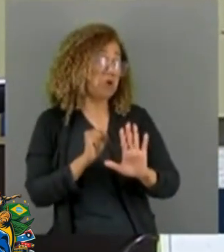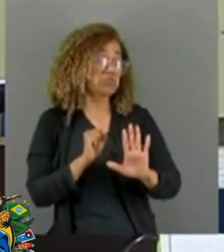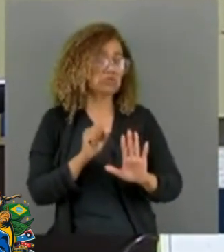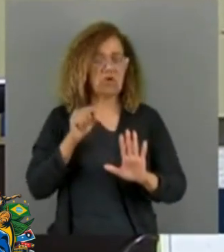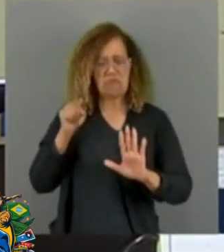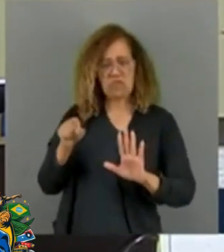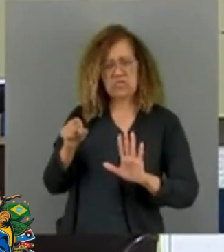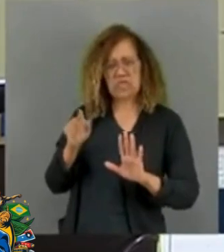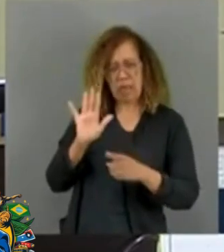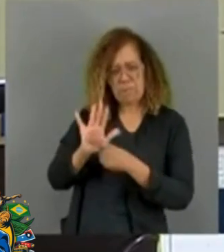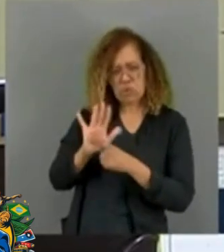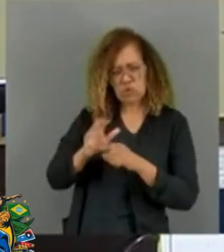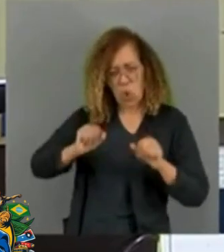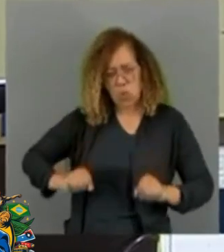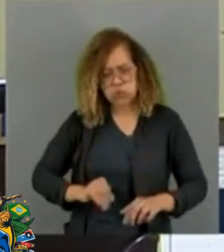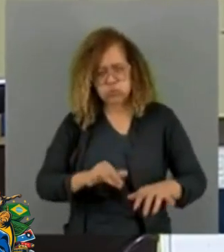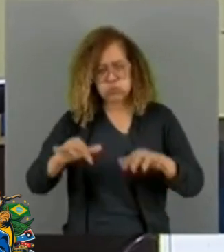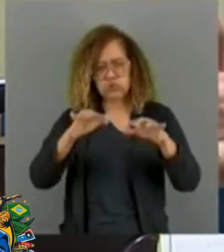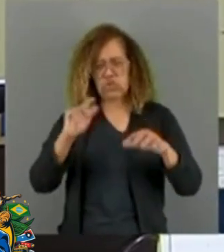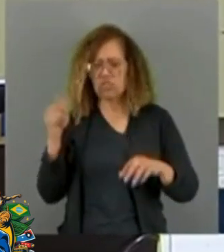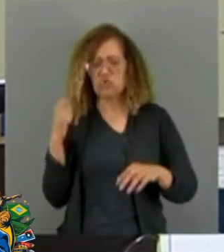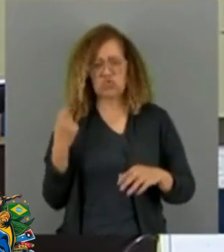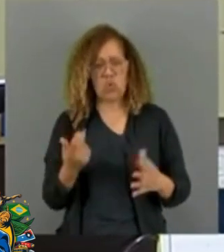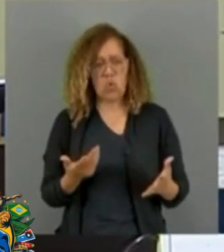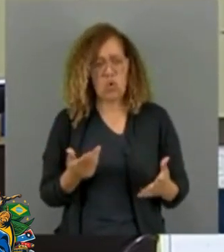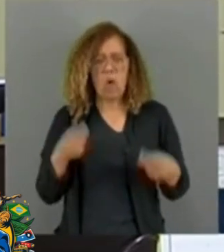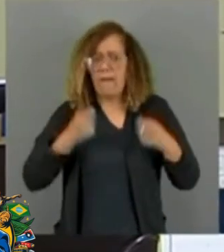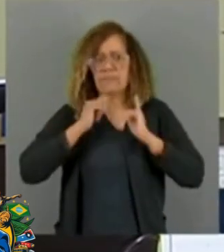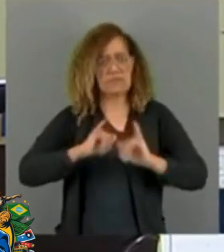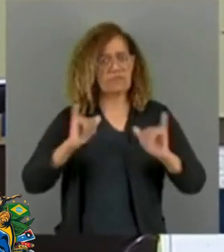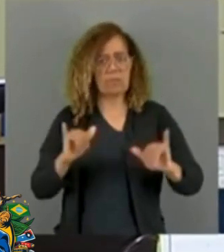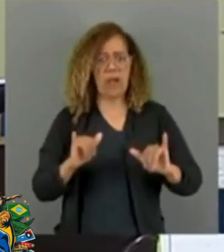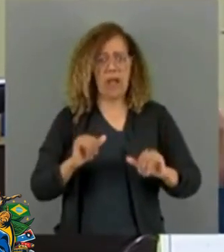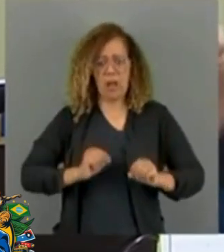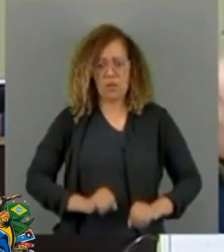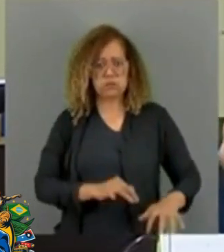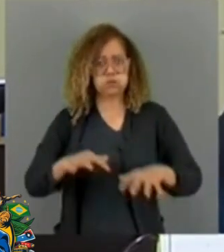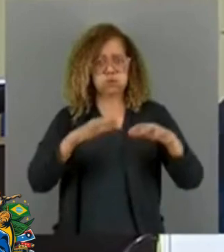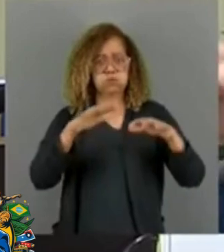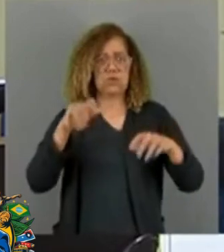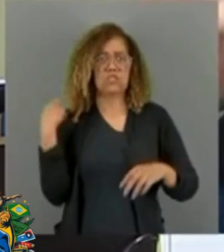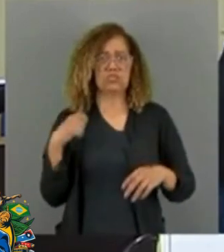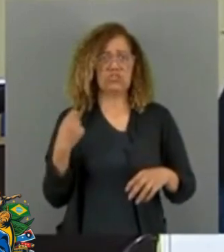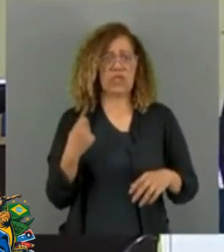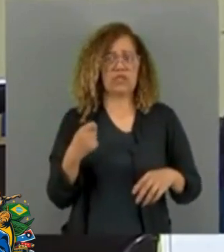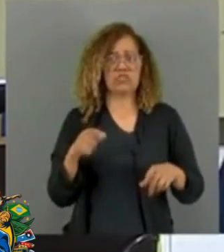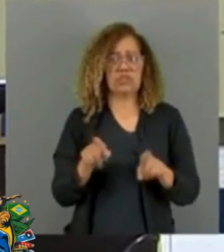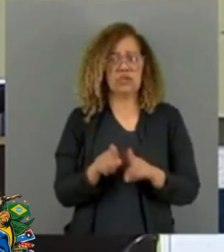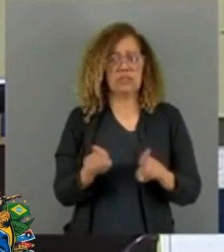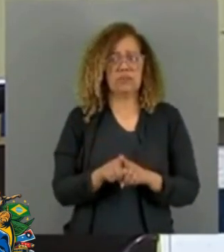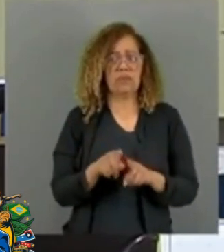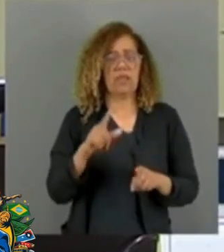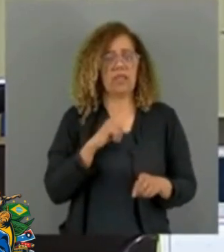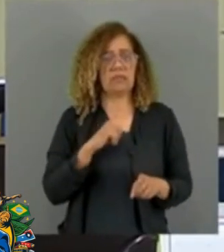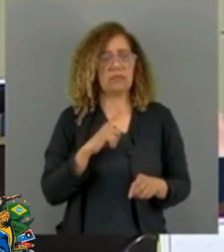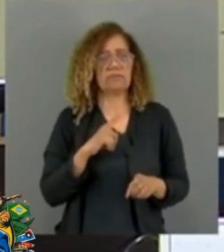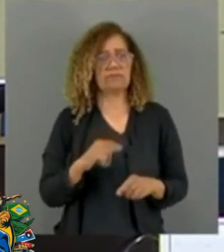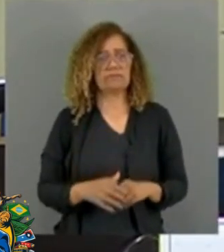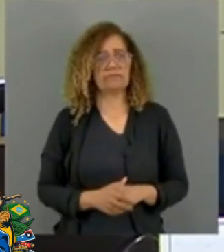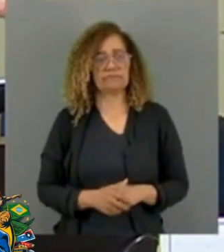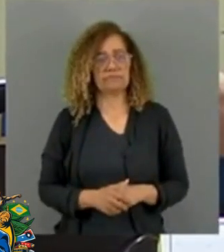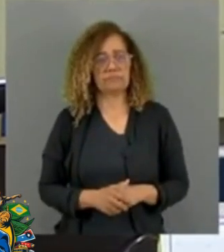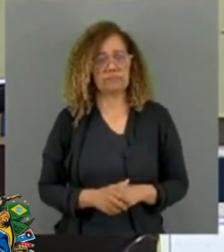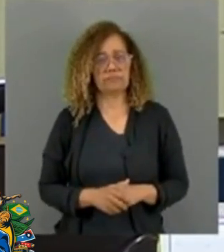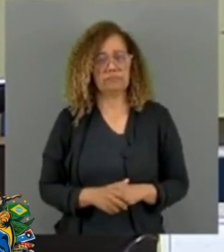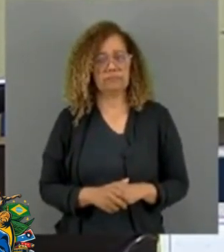de enchente no Rio Grande do Sul? Tratei, sim, senhor. Como não tratar de enchente no Rio Grande do Sul? Tínhamos imagens geradas por um jornalista do Rio Grande.